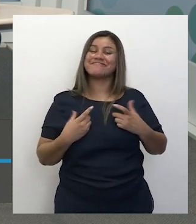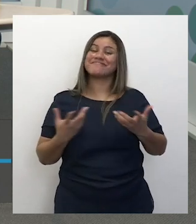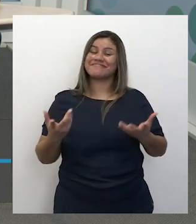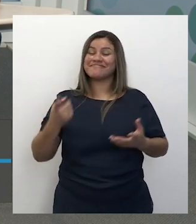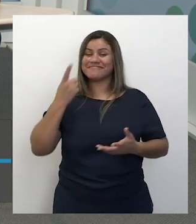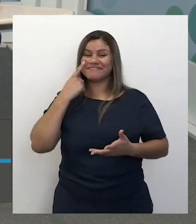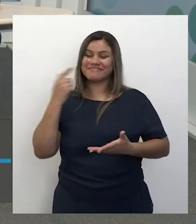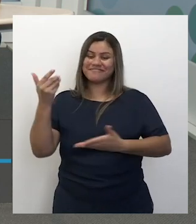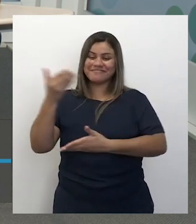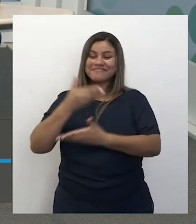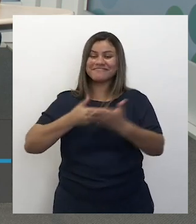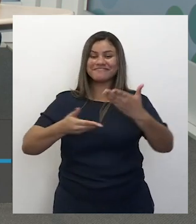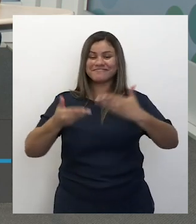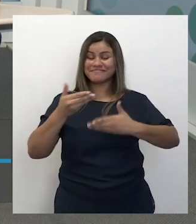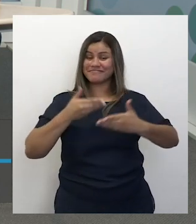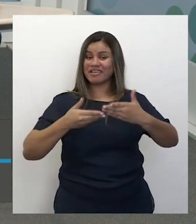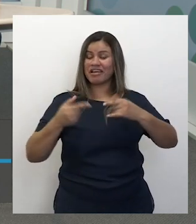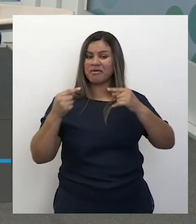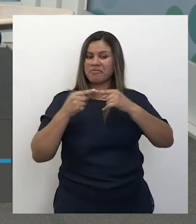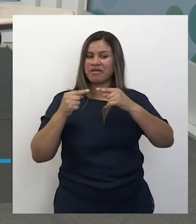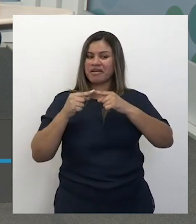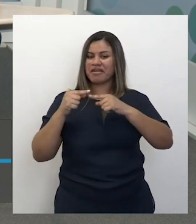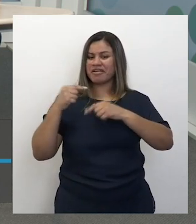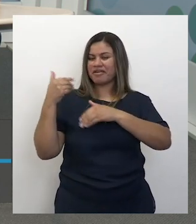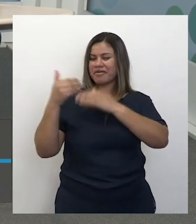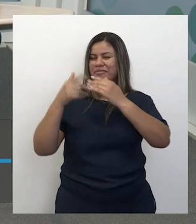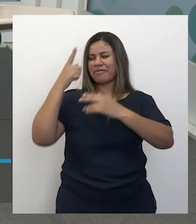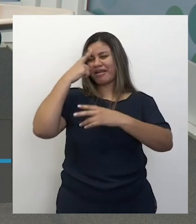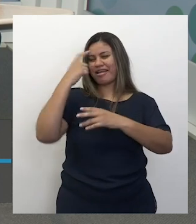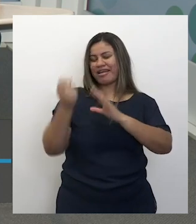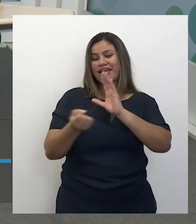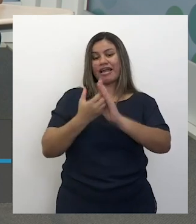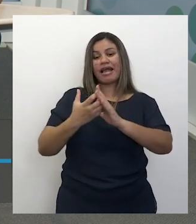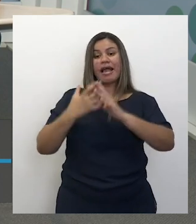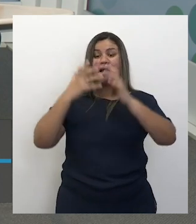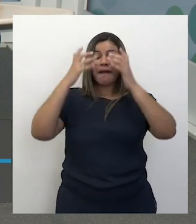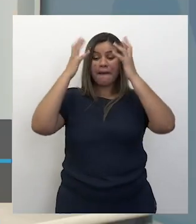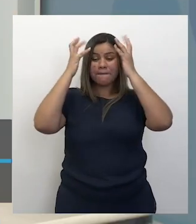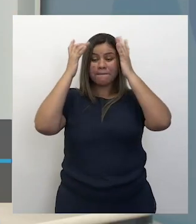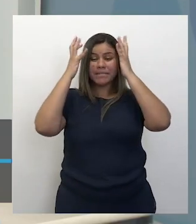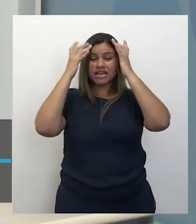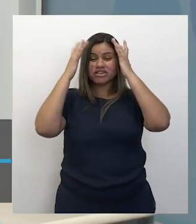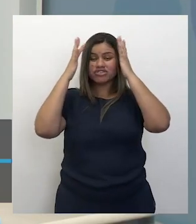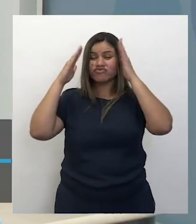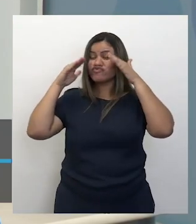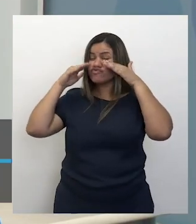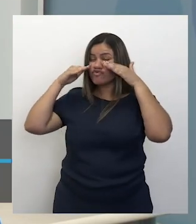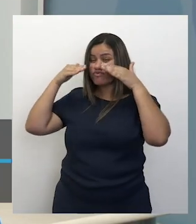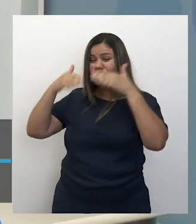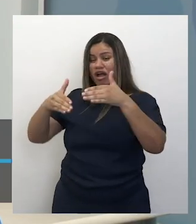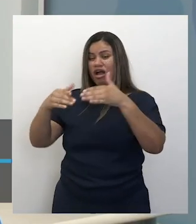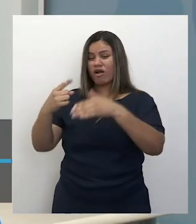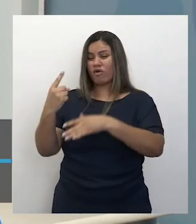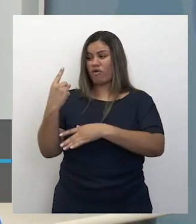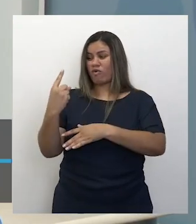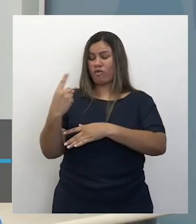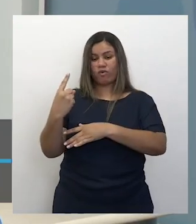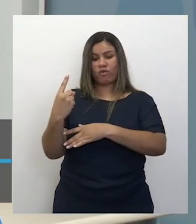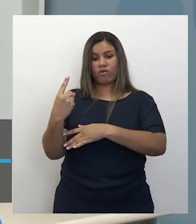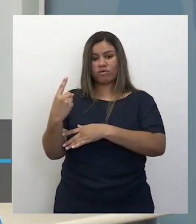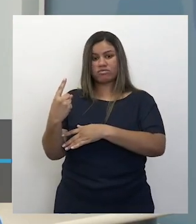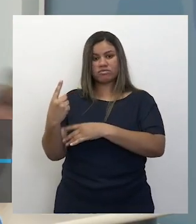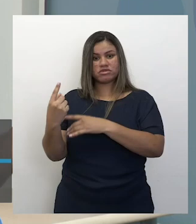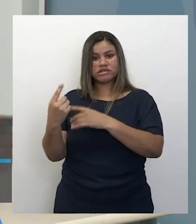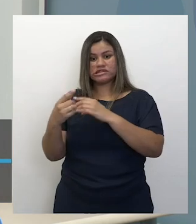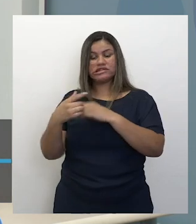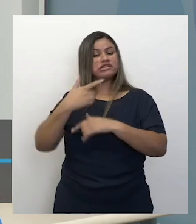dinâmica, quando a gente para ver o nosso processo de criatividade, a nossa mente ela está tão condicionada naquilo que a gente joga como comando que a